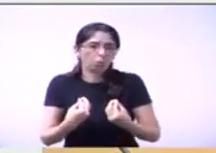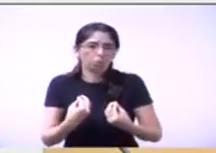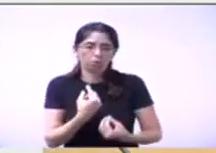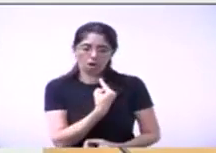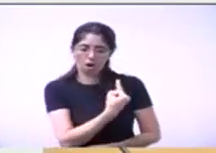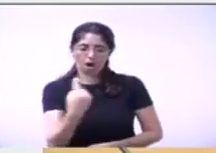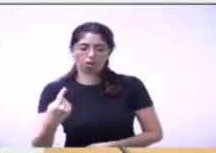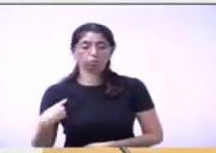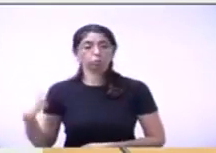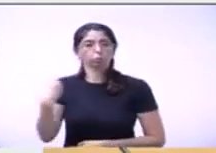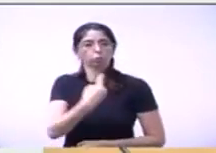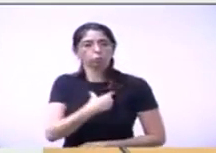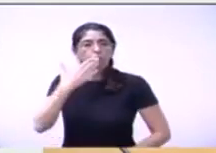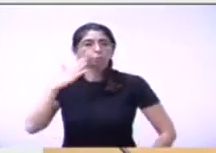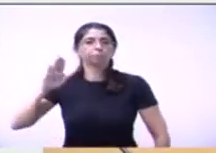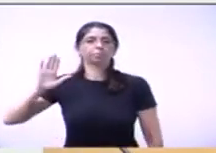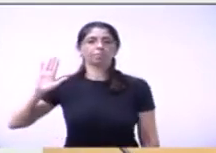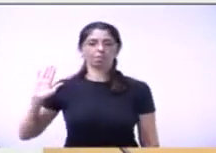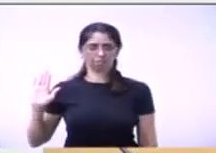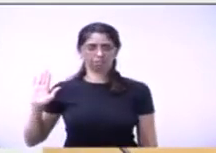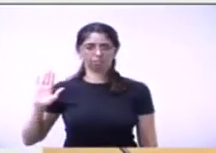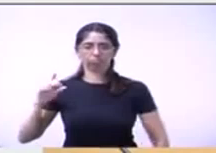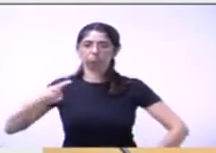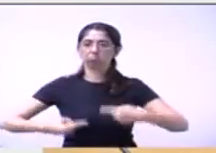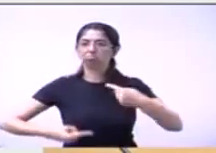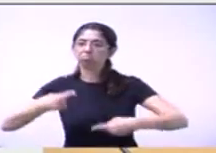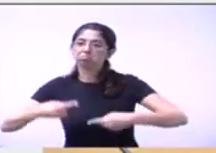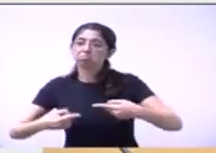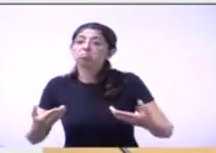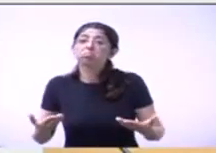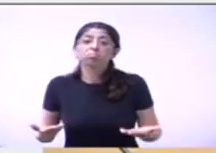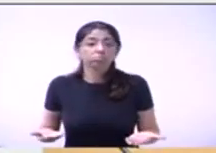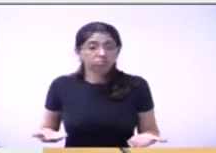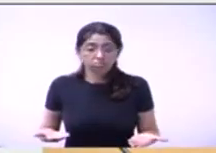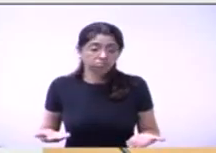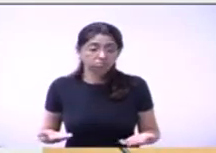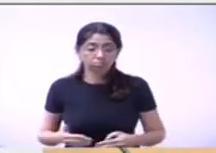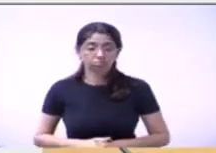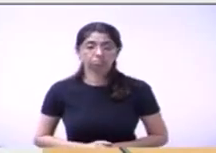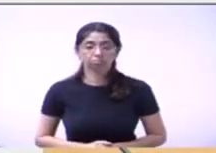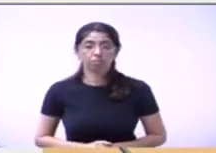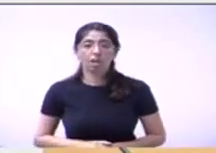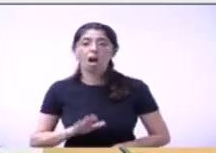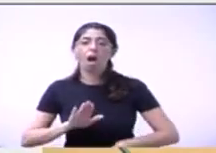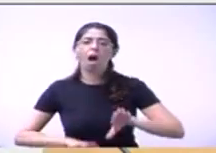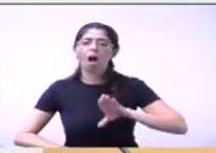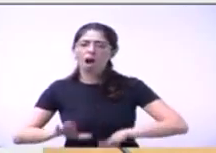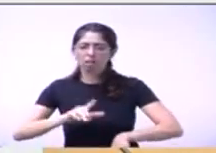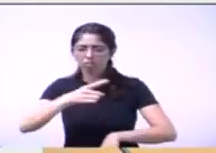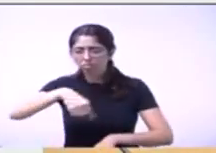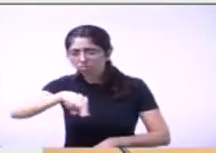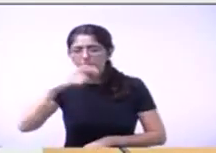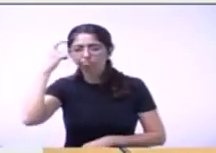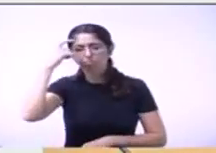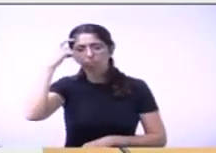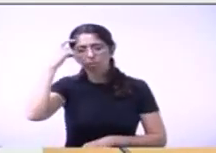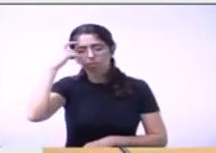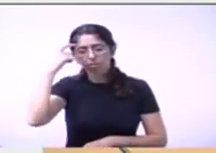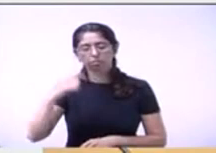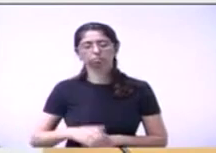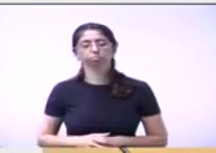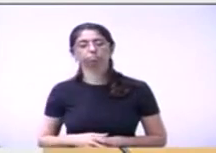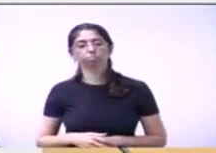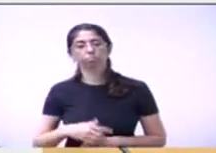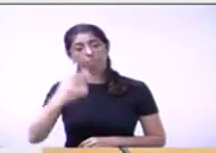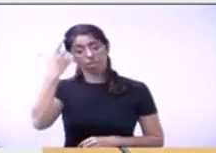nós. E o que se esperava do vereador Custódio era que tomasse uma atitude que pudesse corresponder